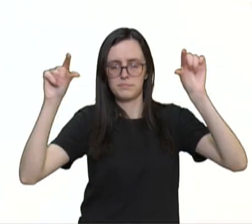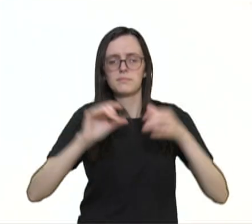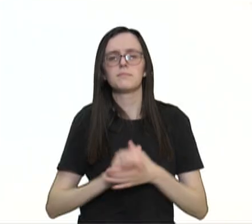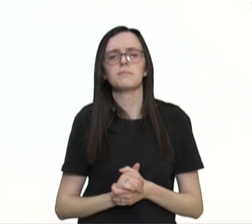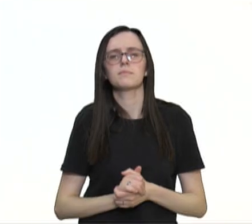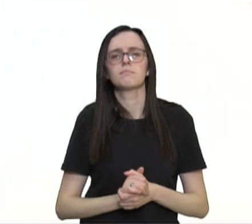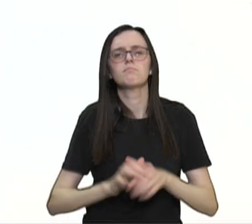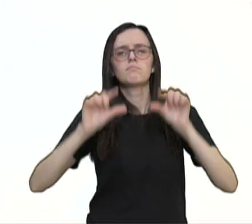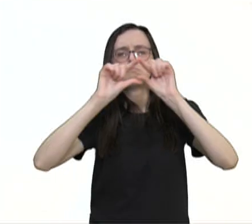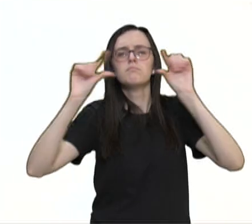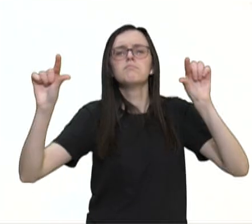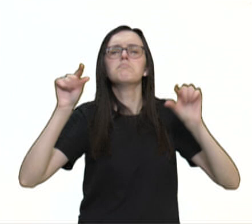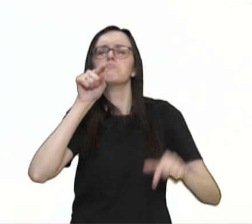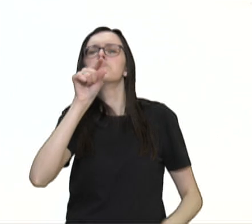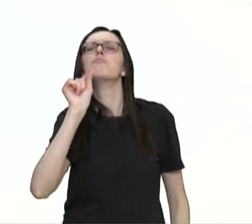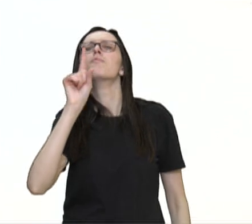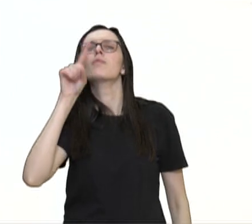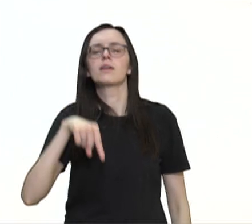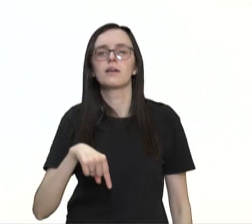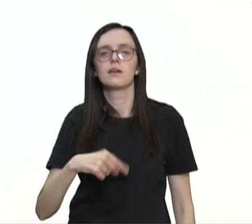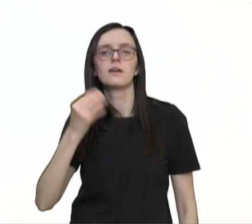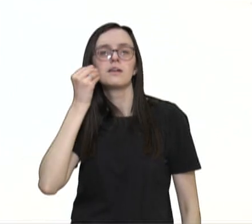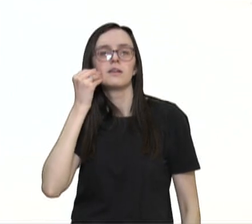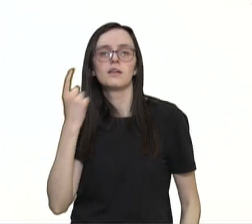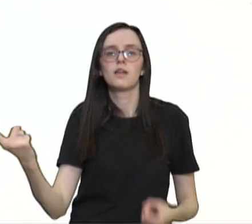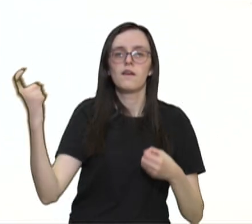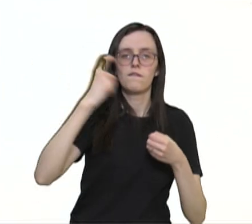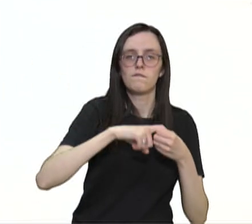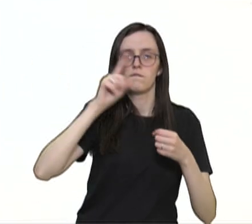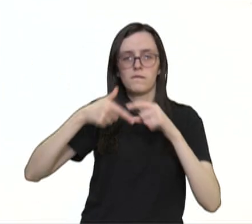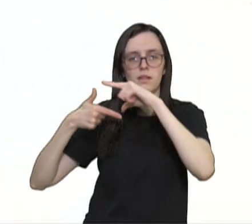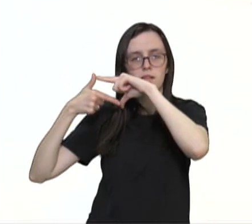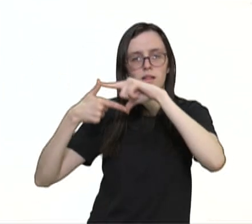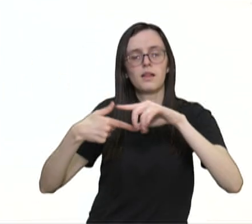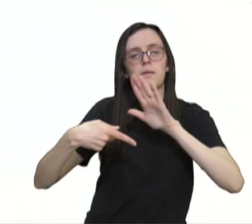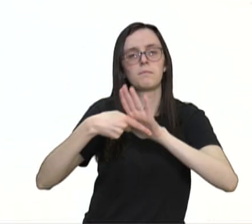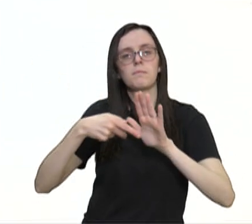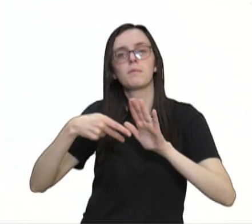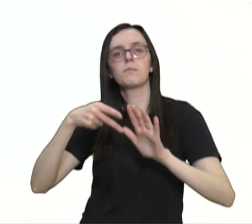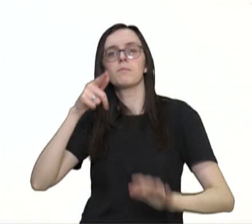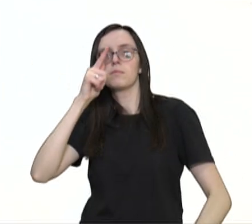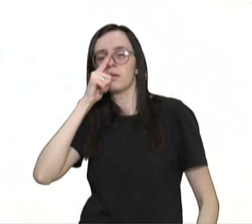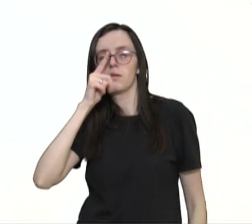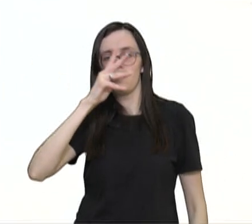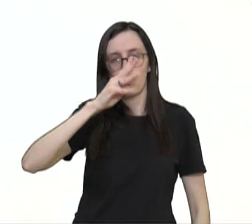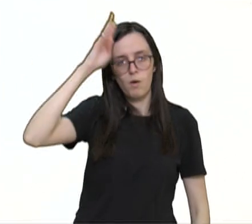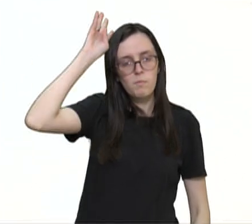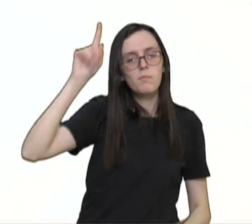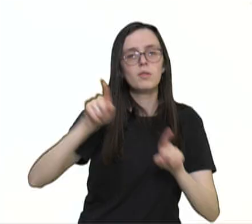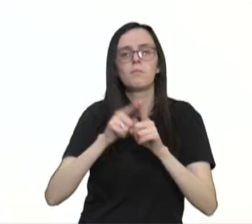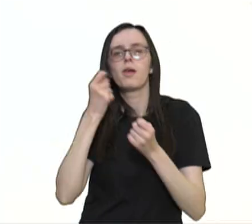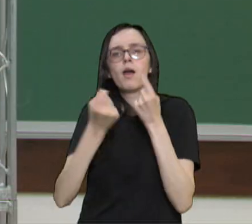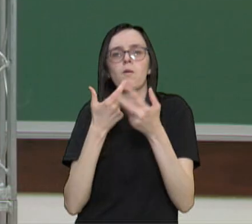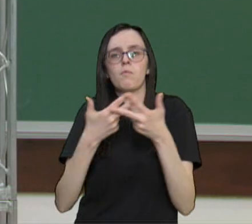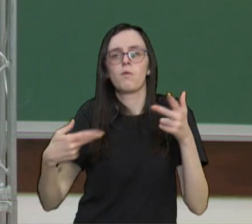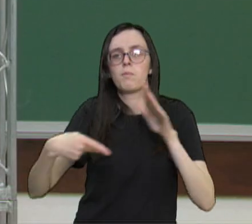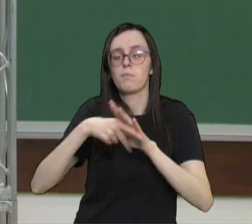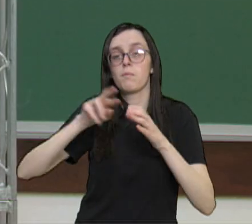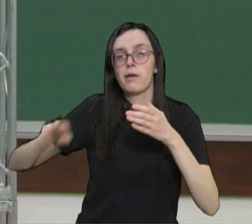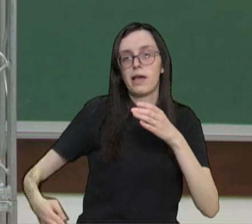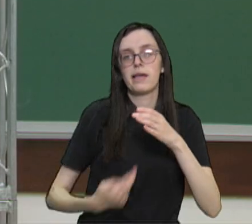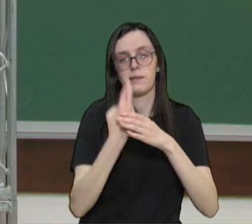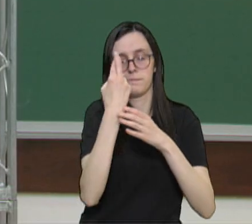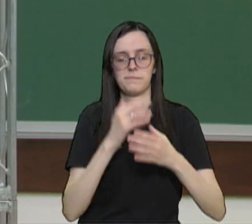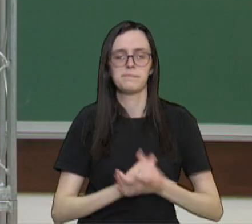fazia o neoclassicismo? Ele resgatava os moldes do classicismo greco-romano, bem como as teorias do Renascimento. Então você vê que